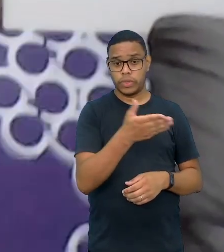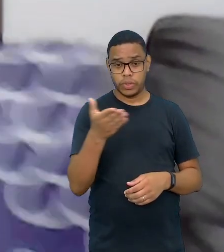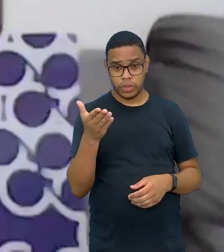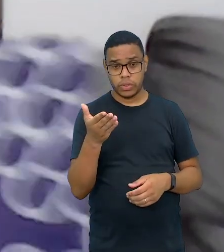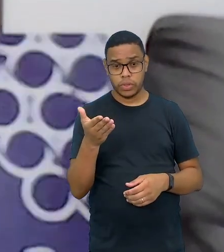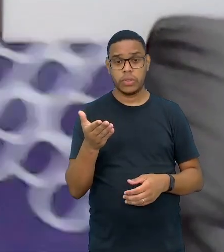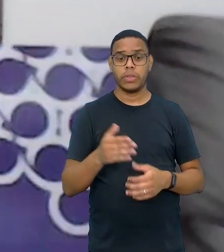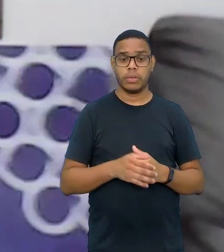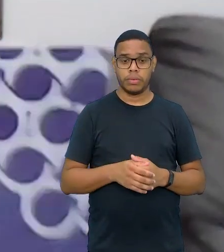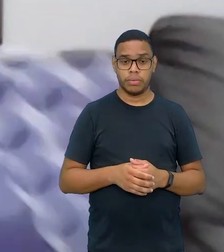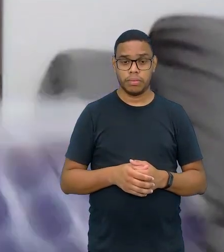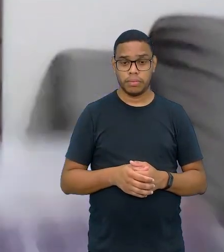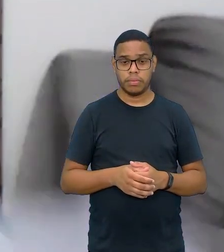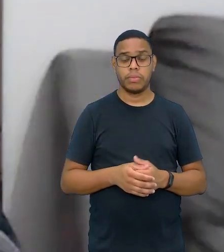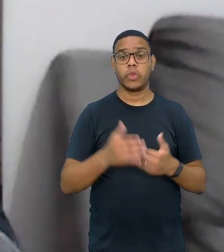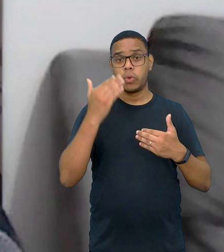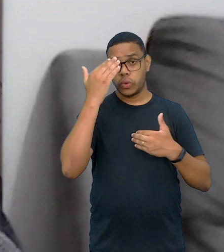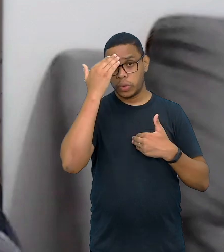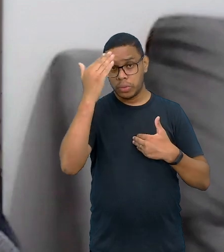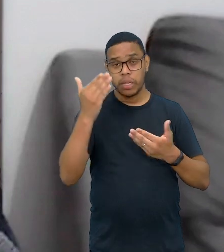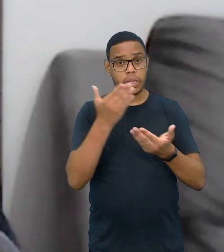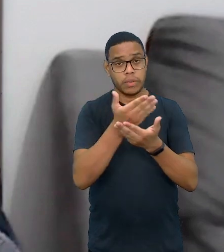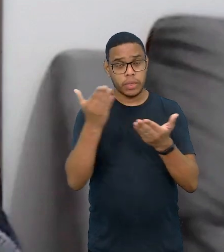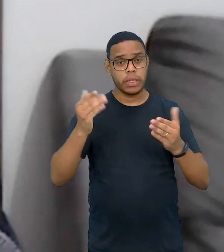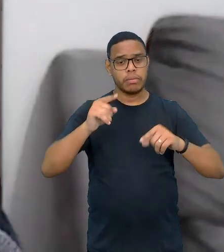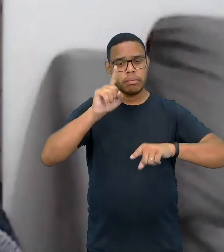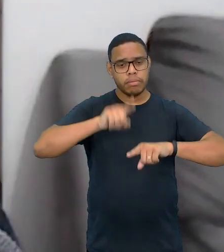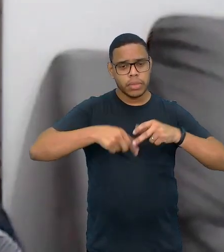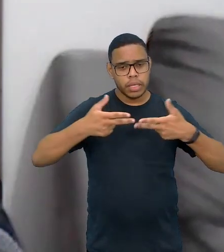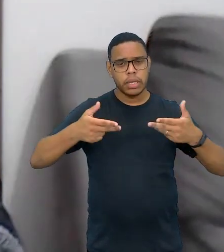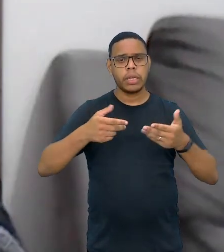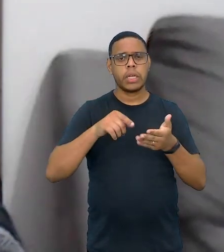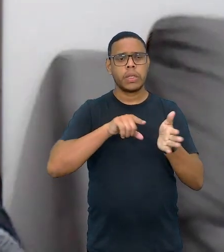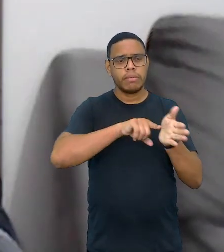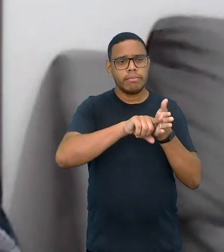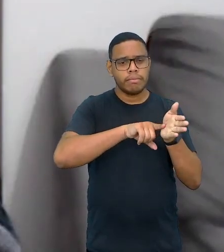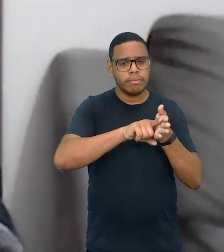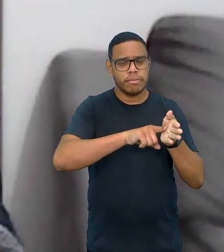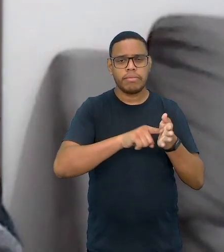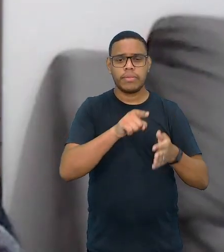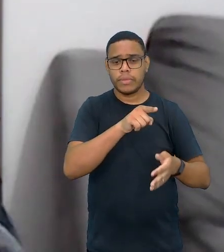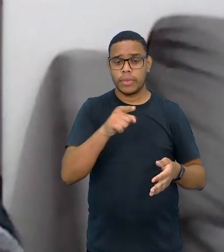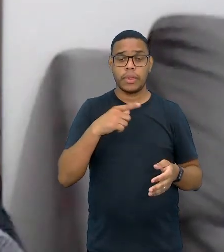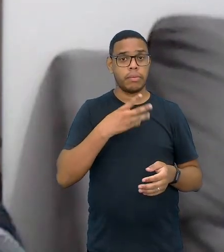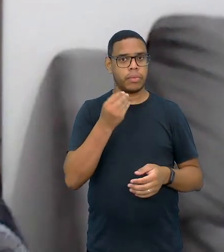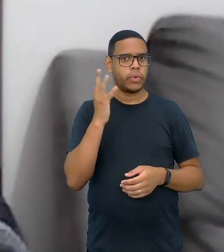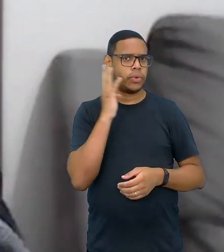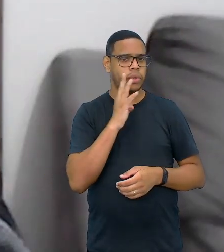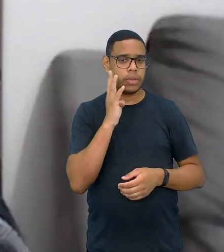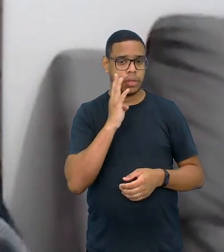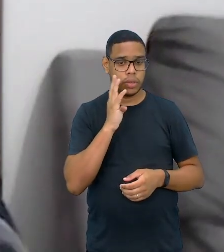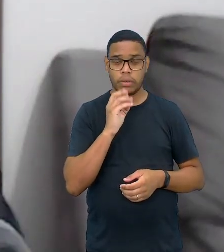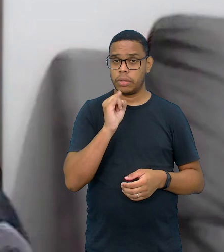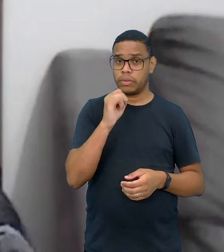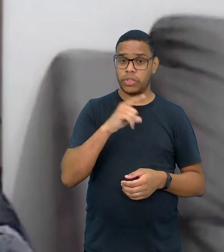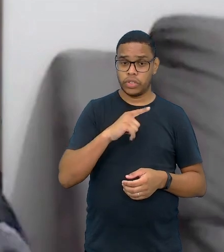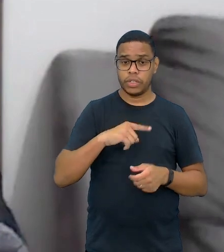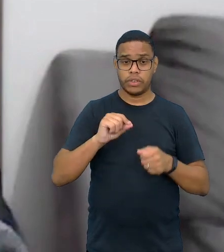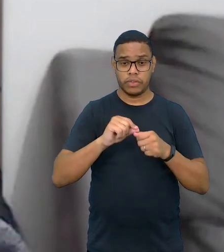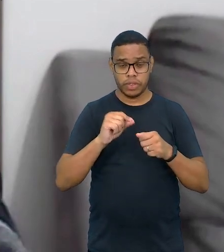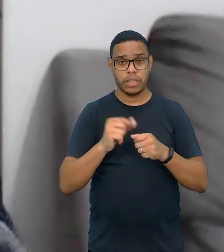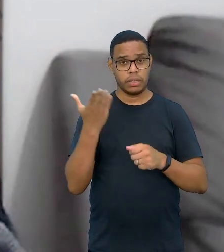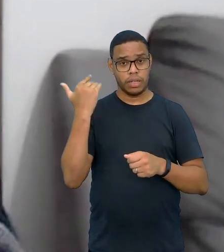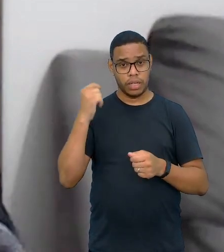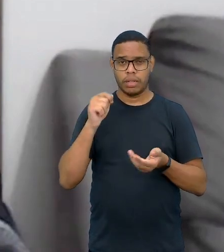obrigada, né, por ter buscado o material, né, se vocês têm o material em mãos, isso é bacana. Se vocês já fizeram já